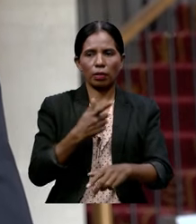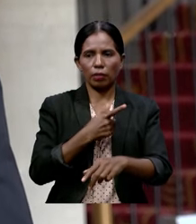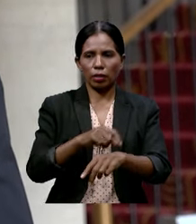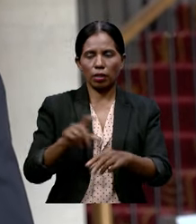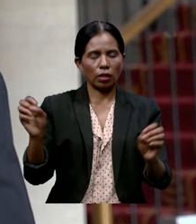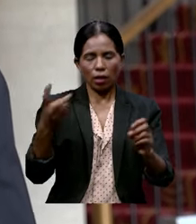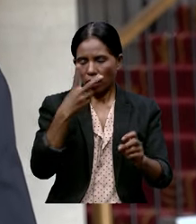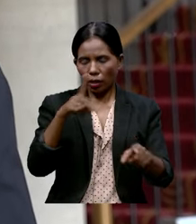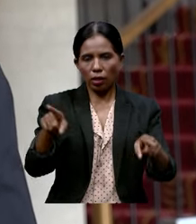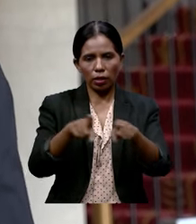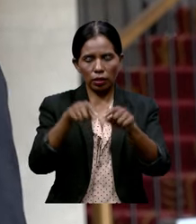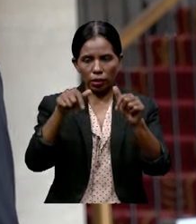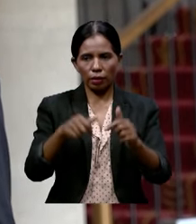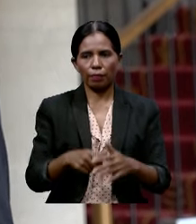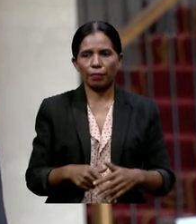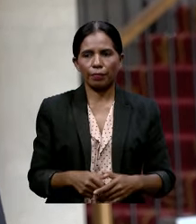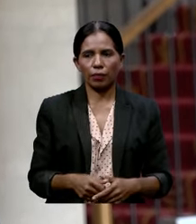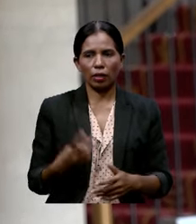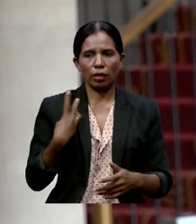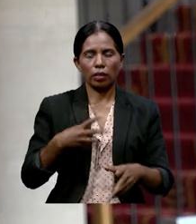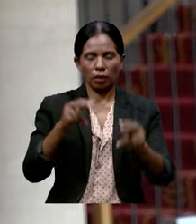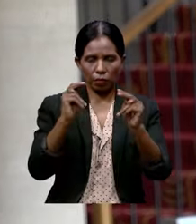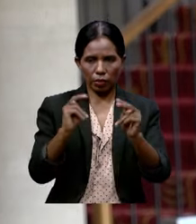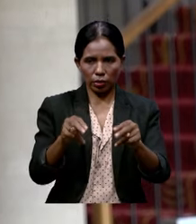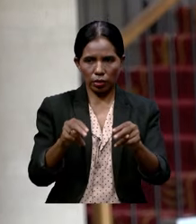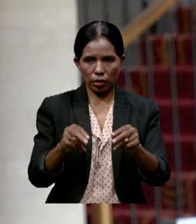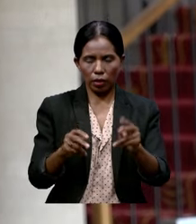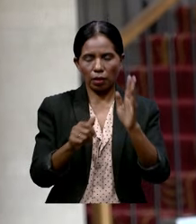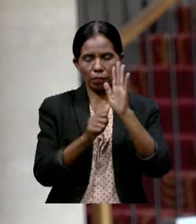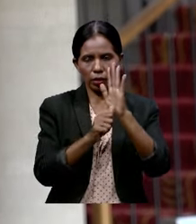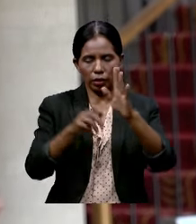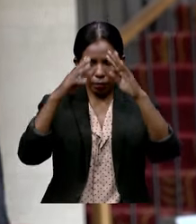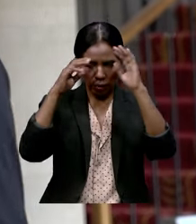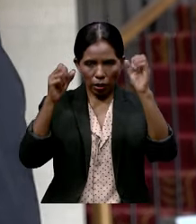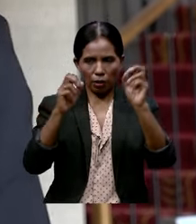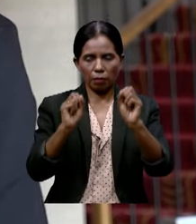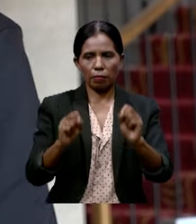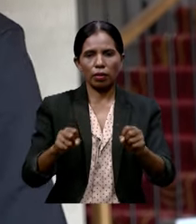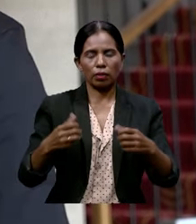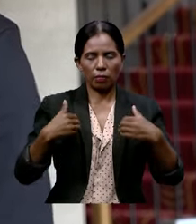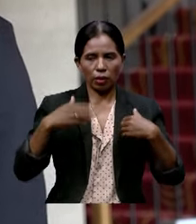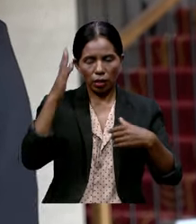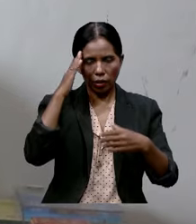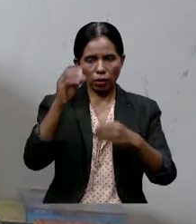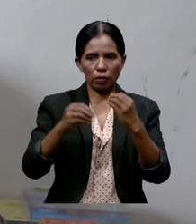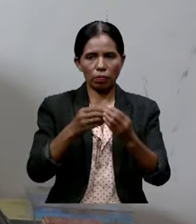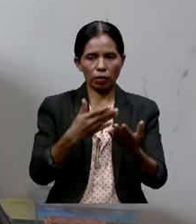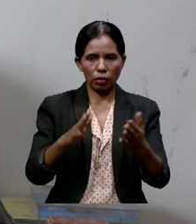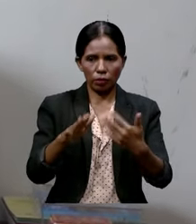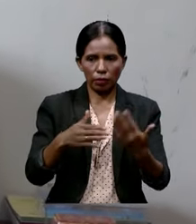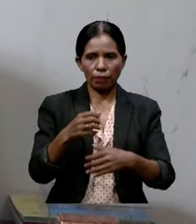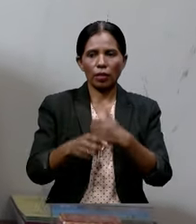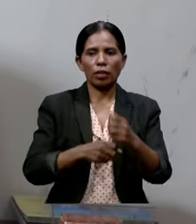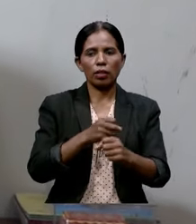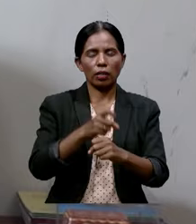nessa né então ele nem que precisa presidente para presidente tu presidente para lei conhecimento com a nossa sanção tinang dari